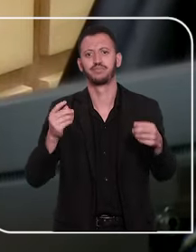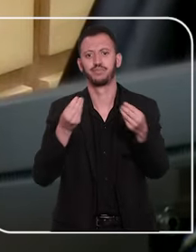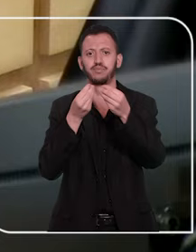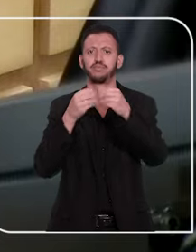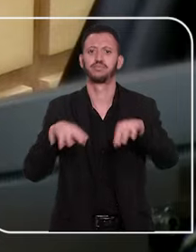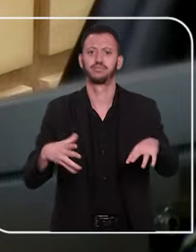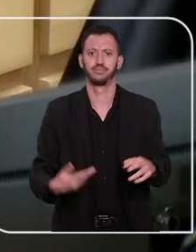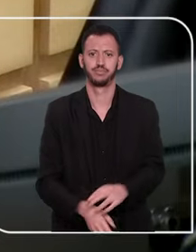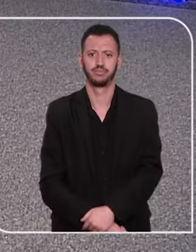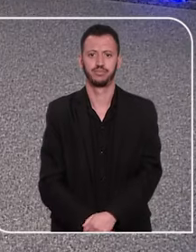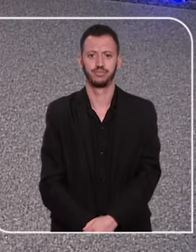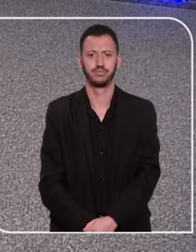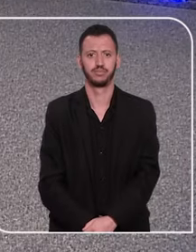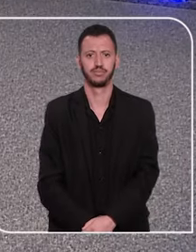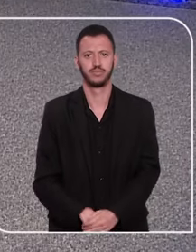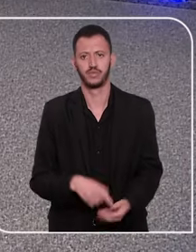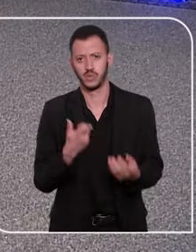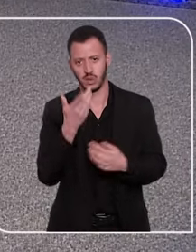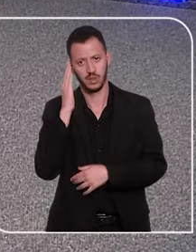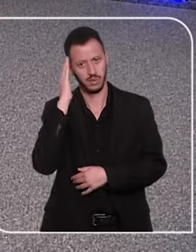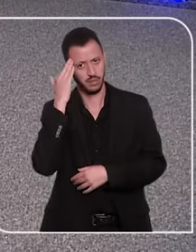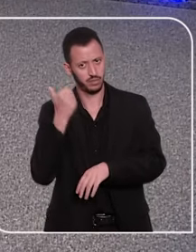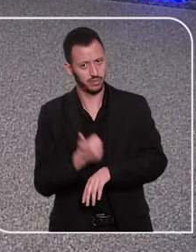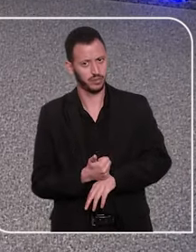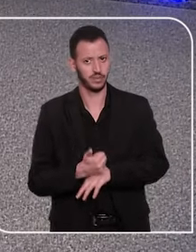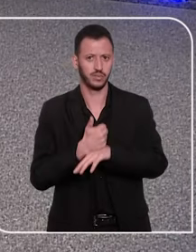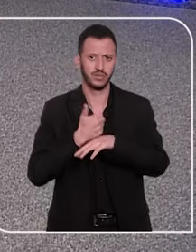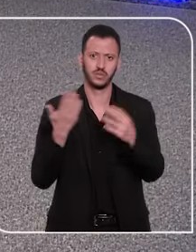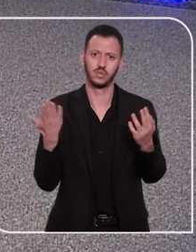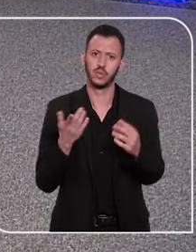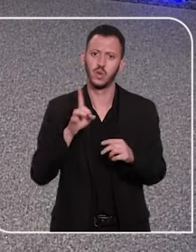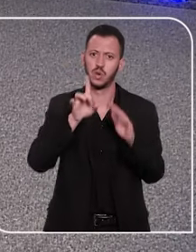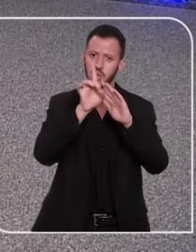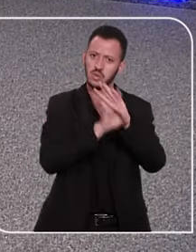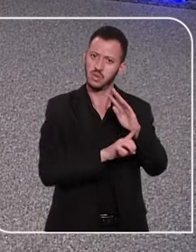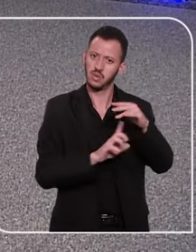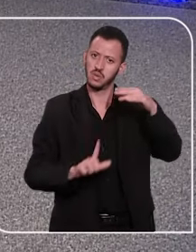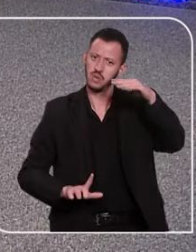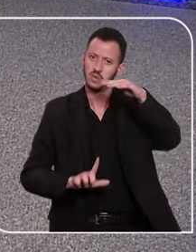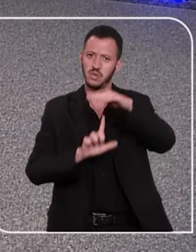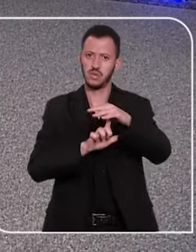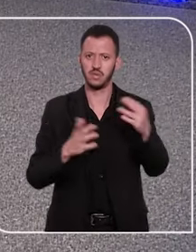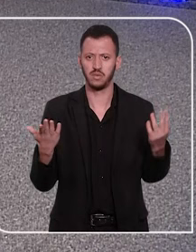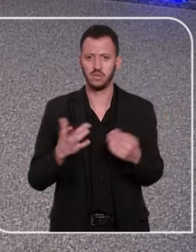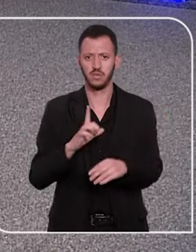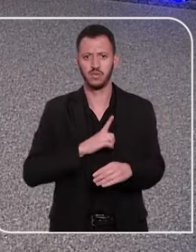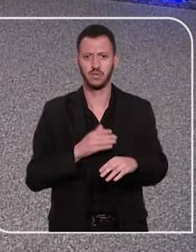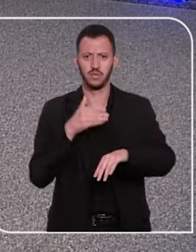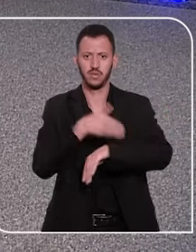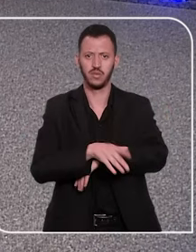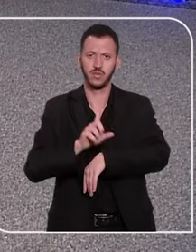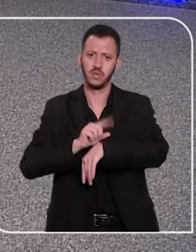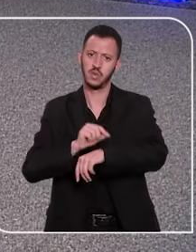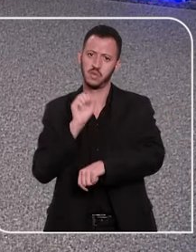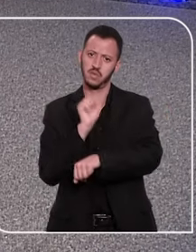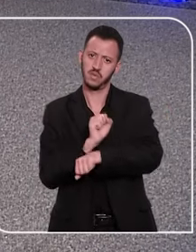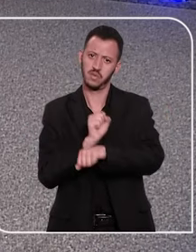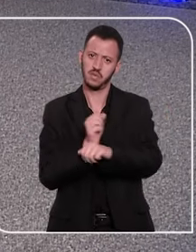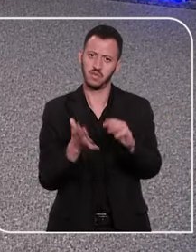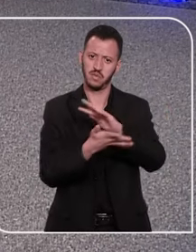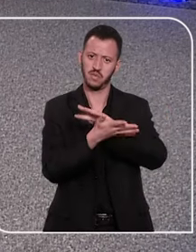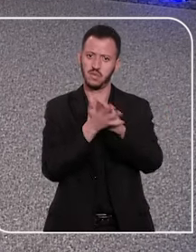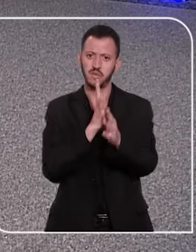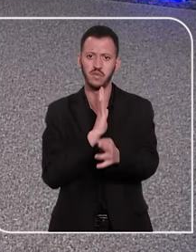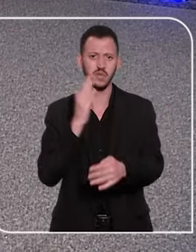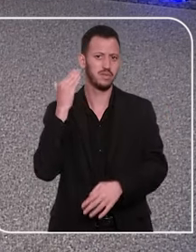da extensão do dano E aí quer entender melhor quais são os direitos e os limites atuais envolvendo o tempo